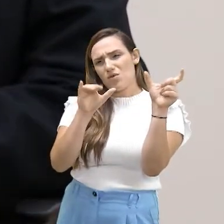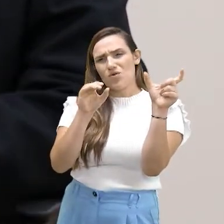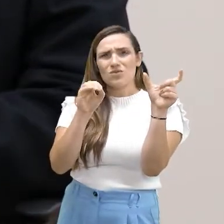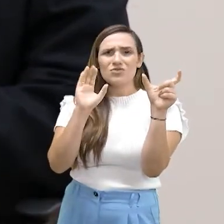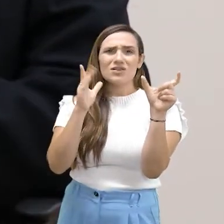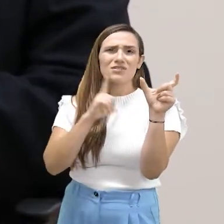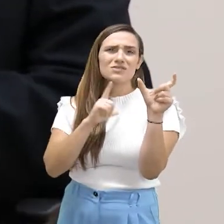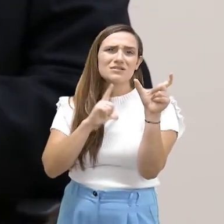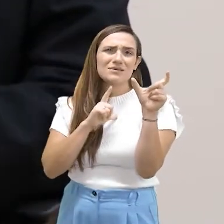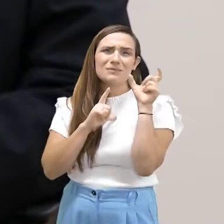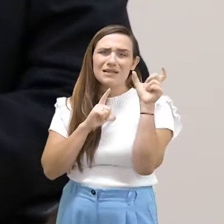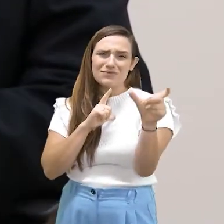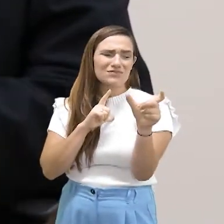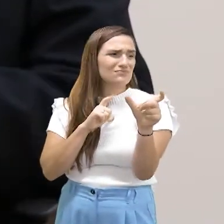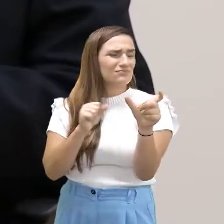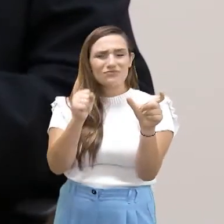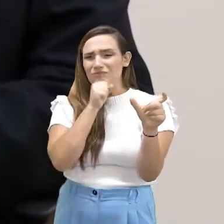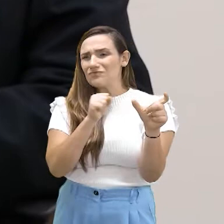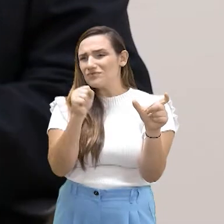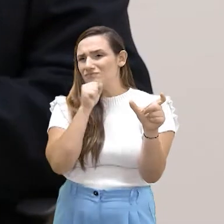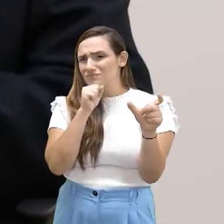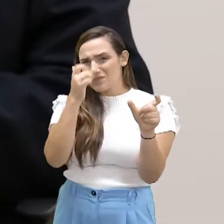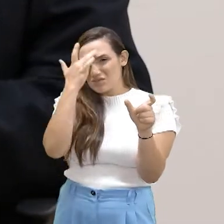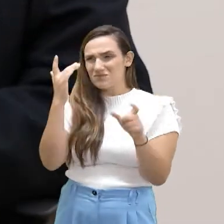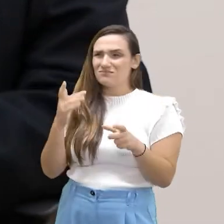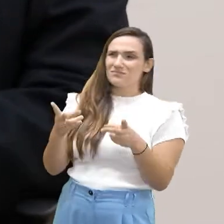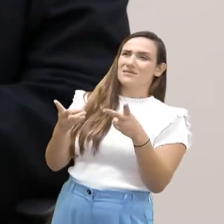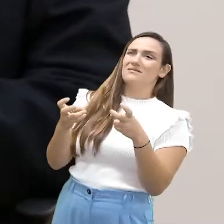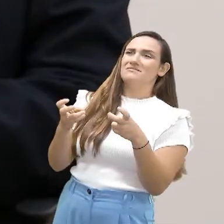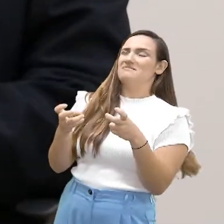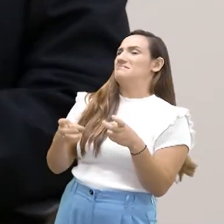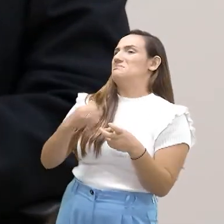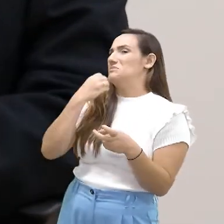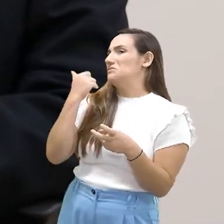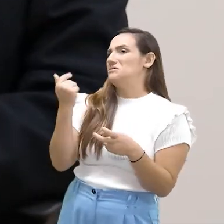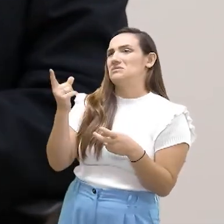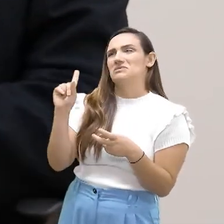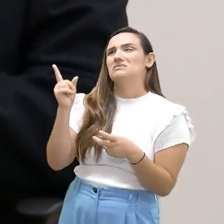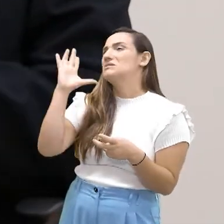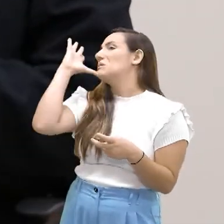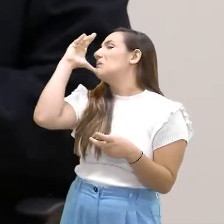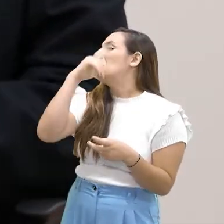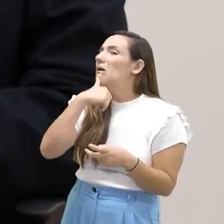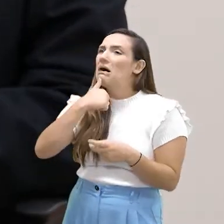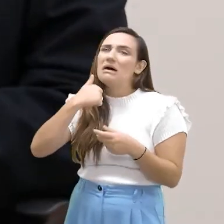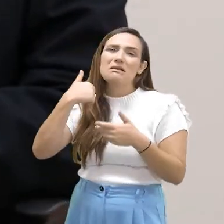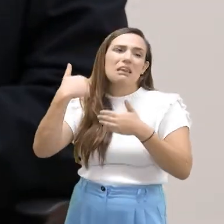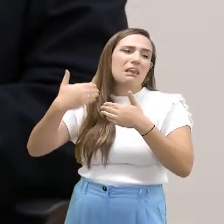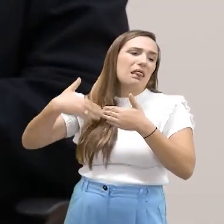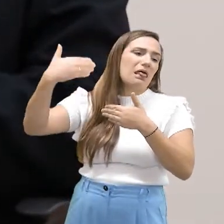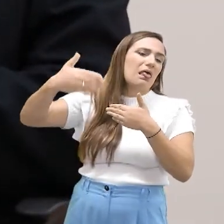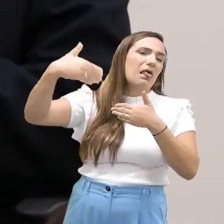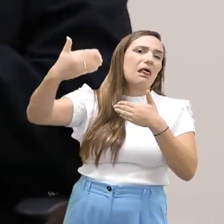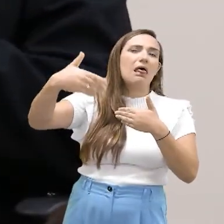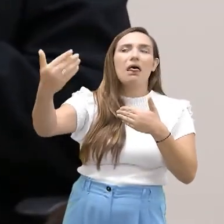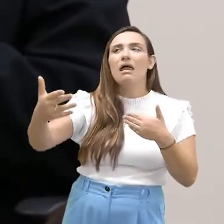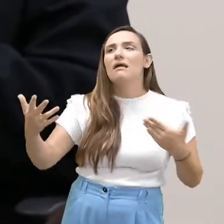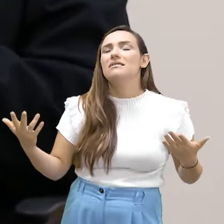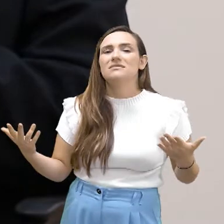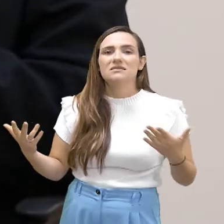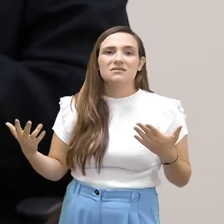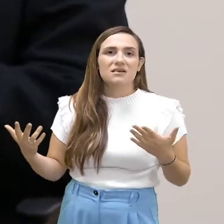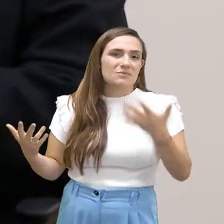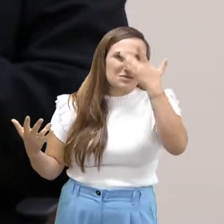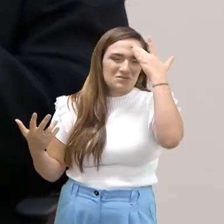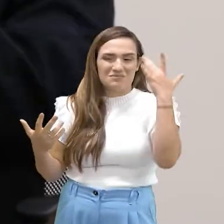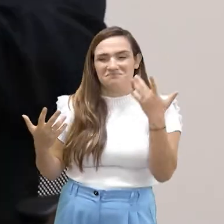cartório, as pessoas começaram a perceber um organismo ineficaz, burocrático, e muitos